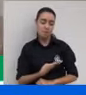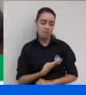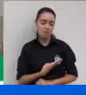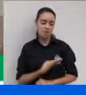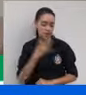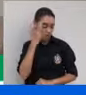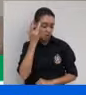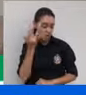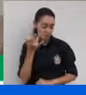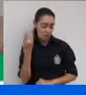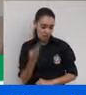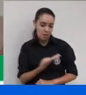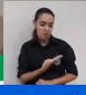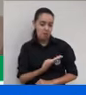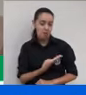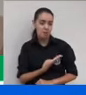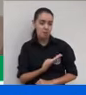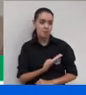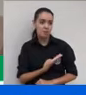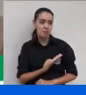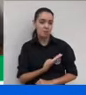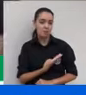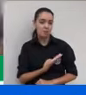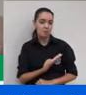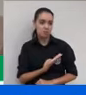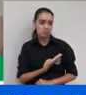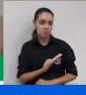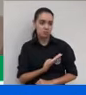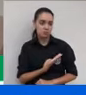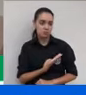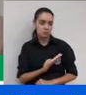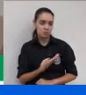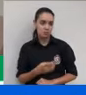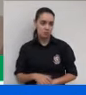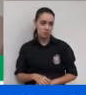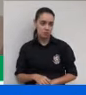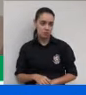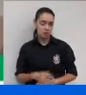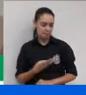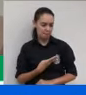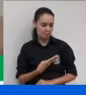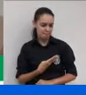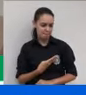que é seu amigo que não é amigo de